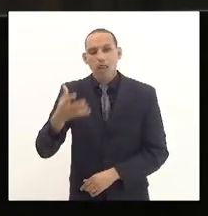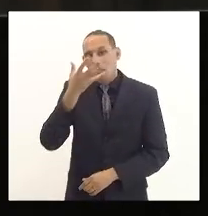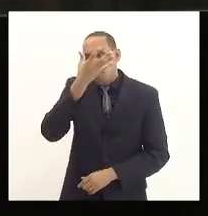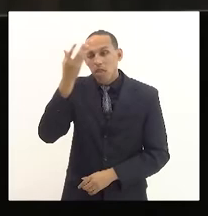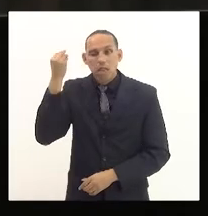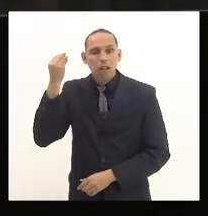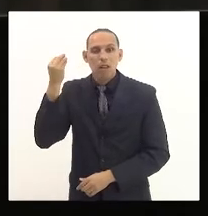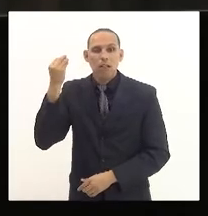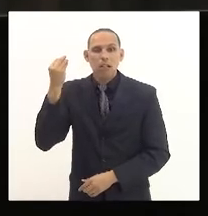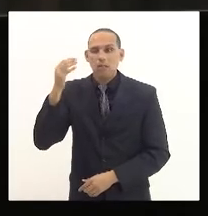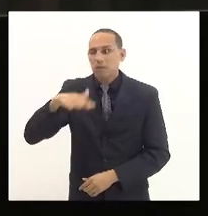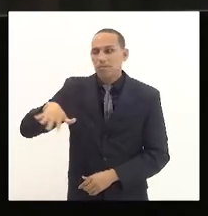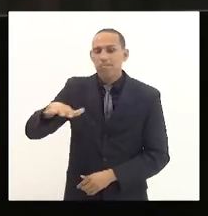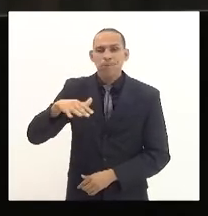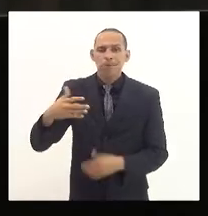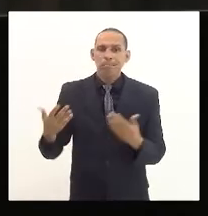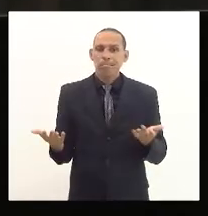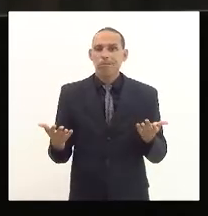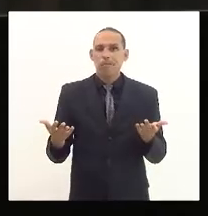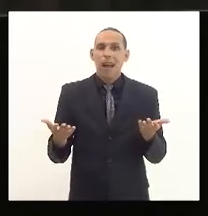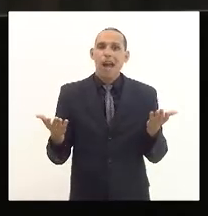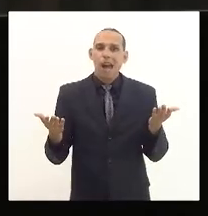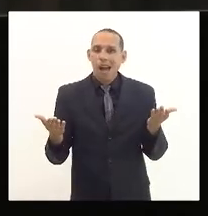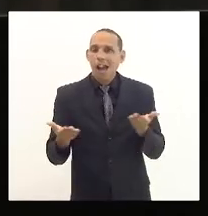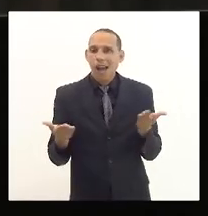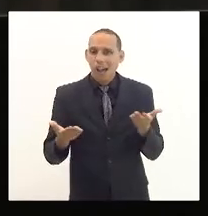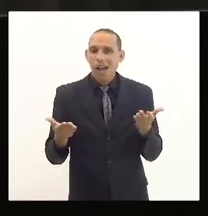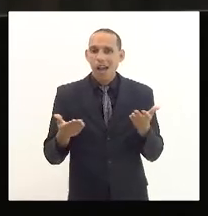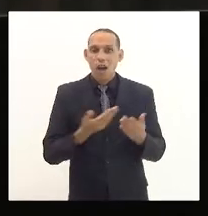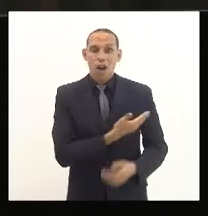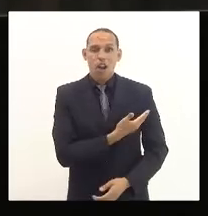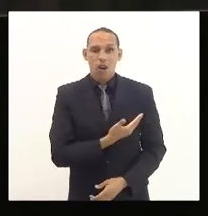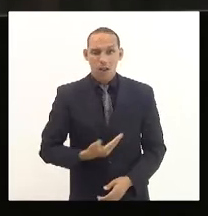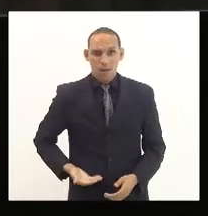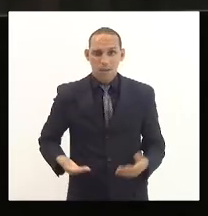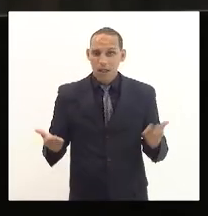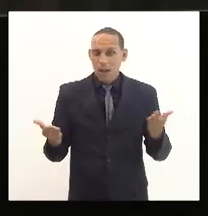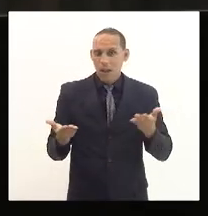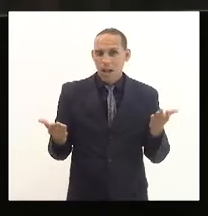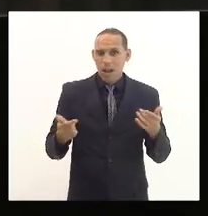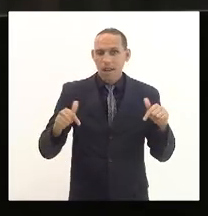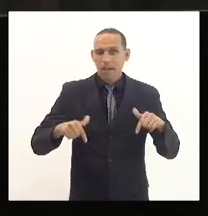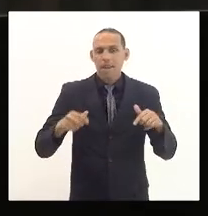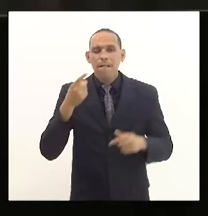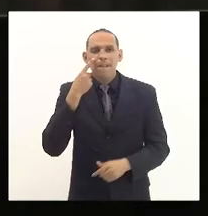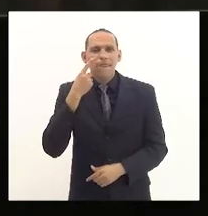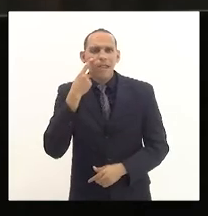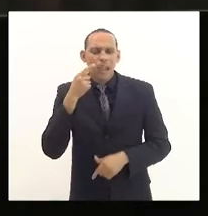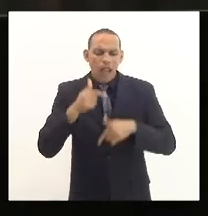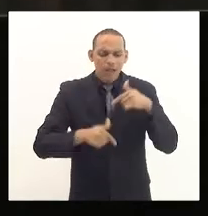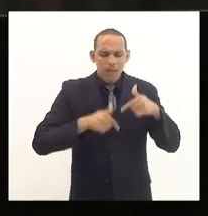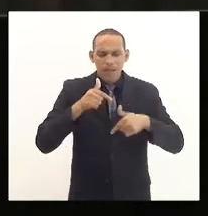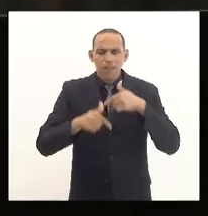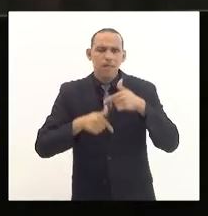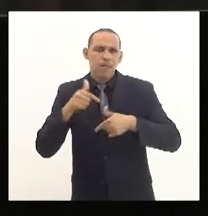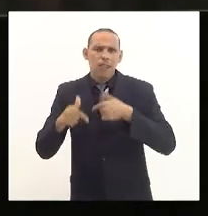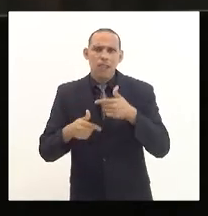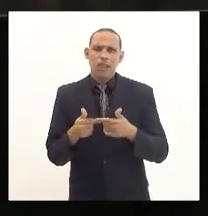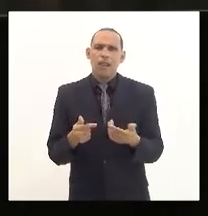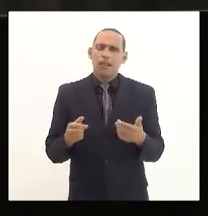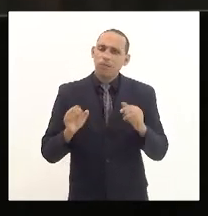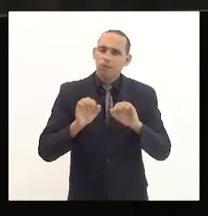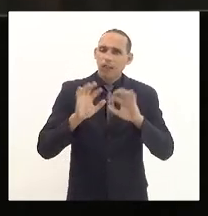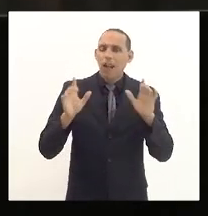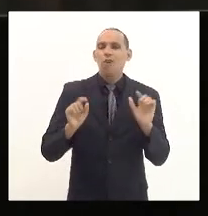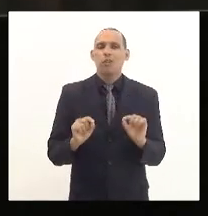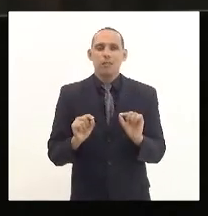esquecida e ela tem sido né agora nesse governo a gente tem visto o trabalho ardo para que da Claro